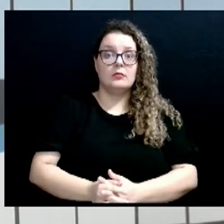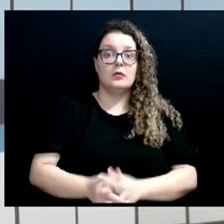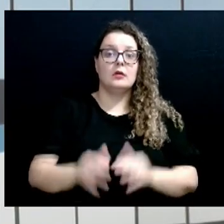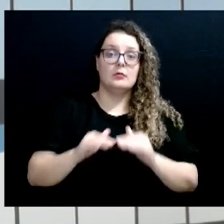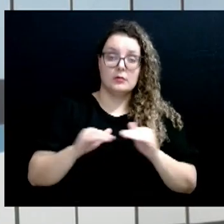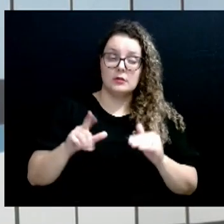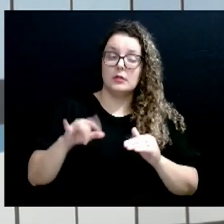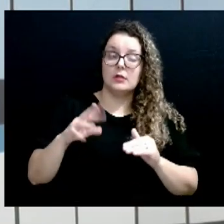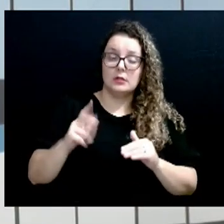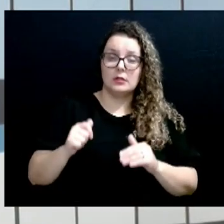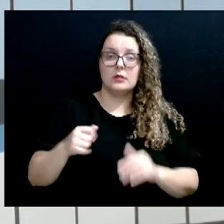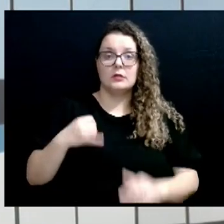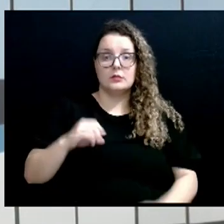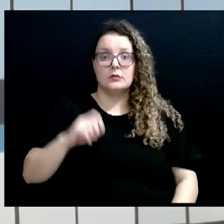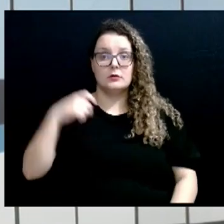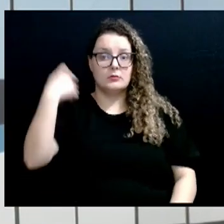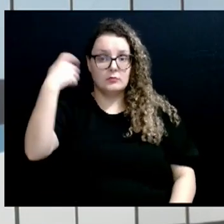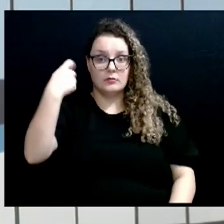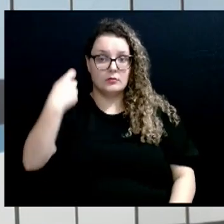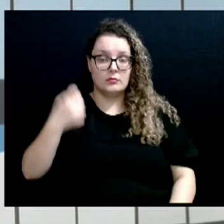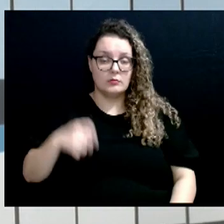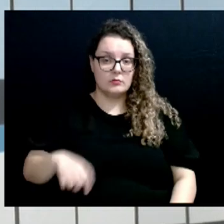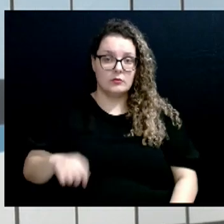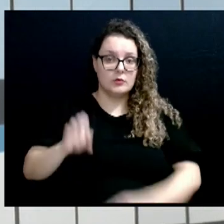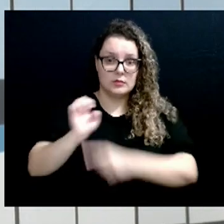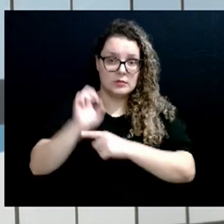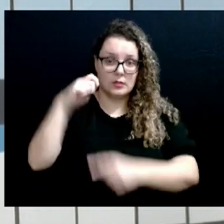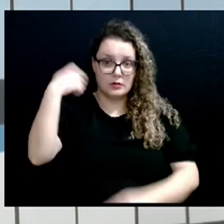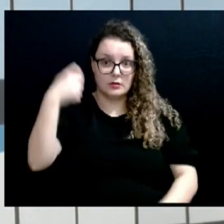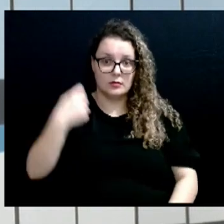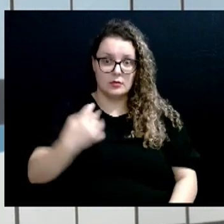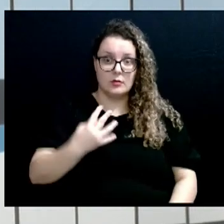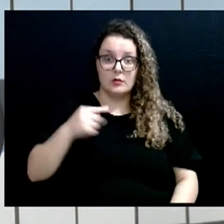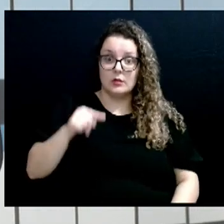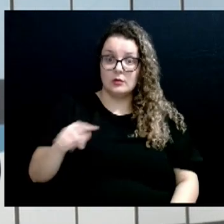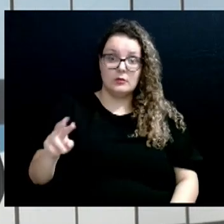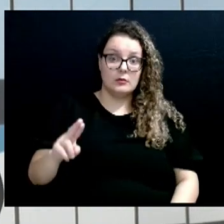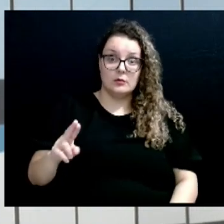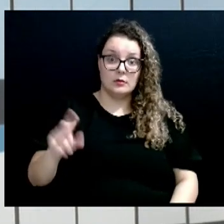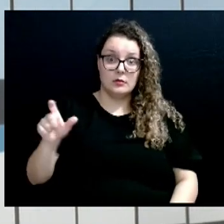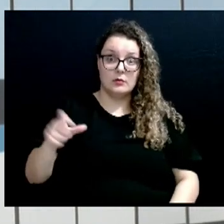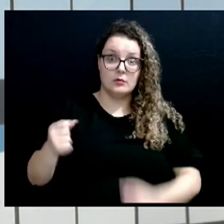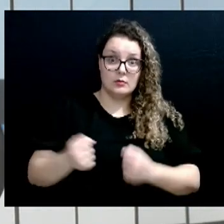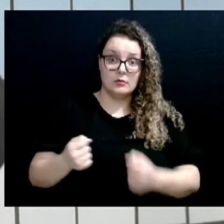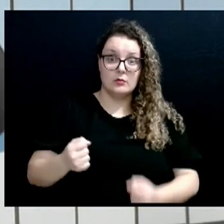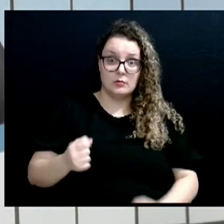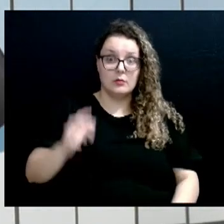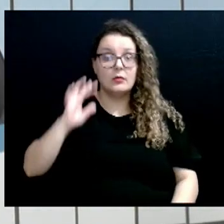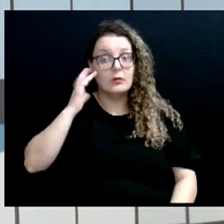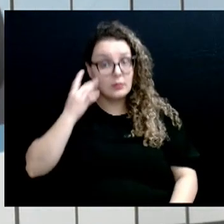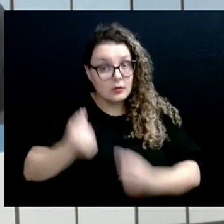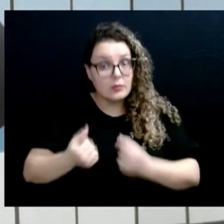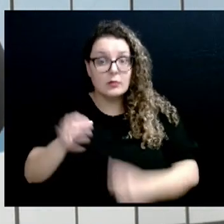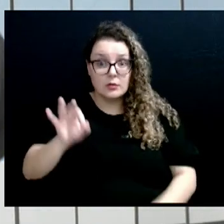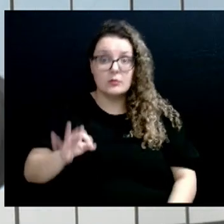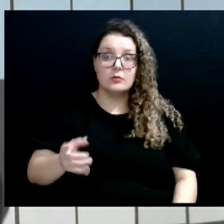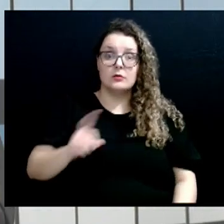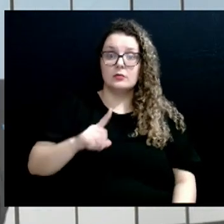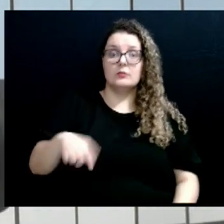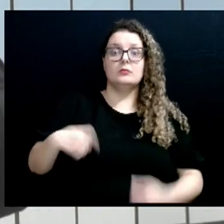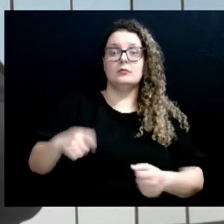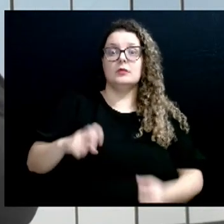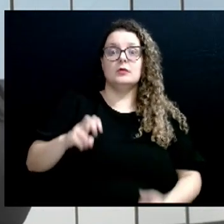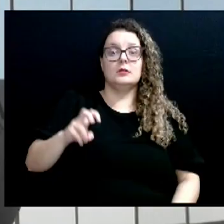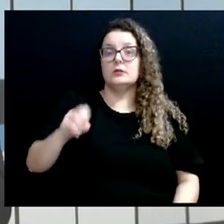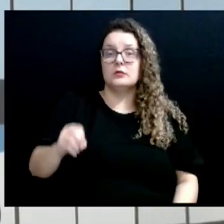Rio Grande do Sul, por exemplo, uma habilitação custa a partir de R$4.000, que eu acho que seria o preço justo, porque eu não precisaria ter 50, 60 alunos para